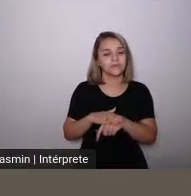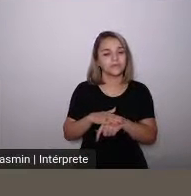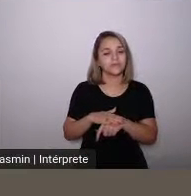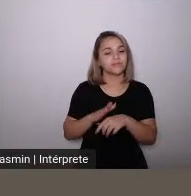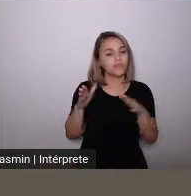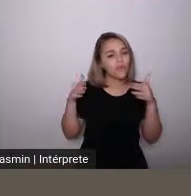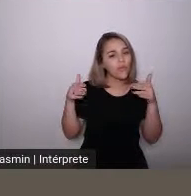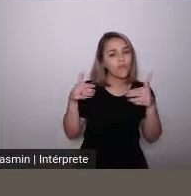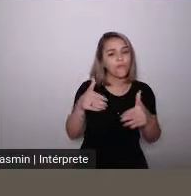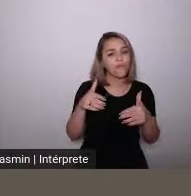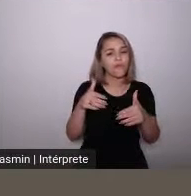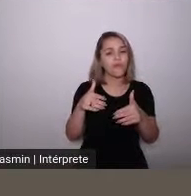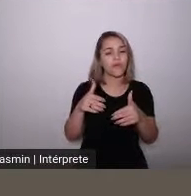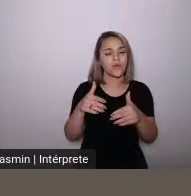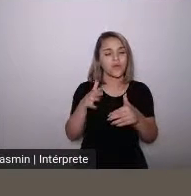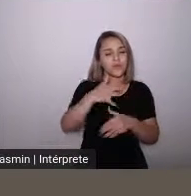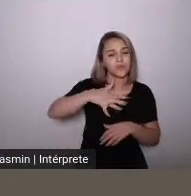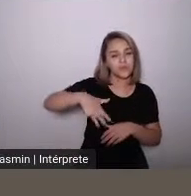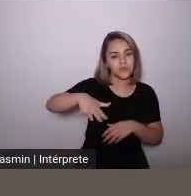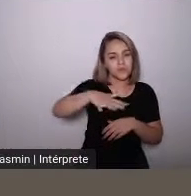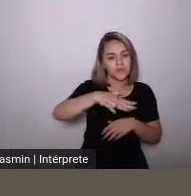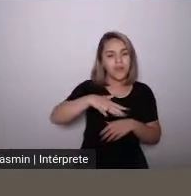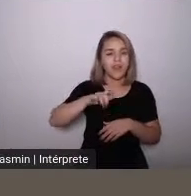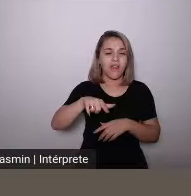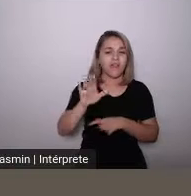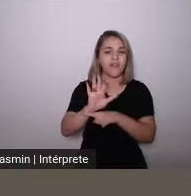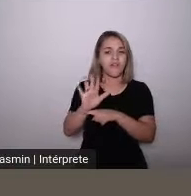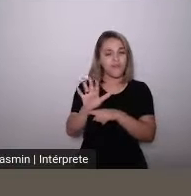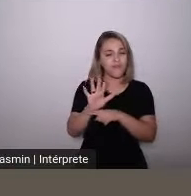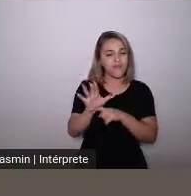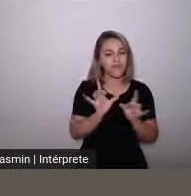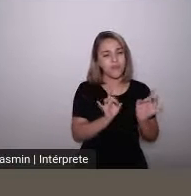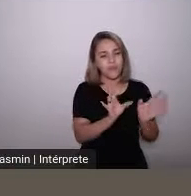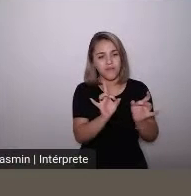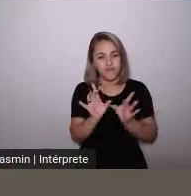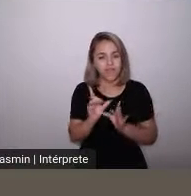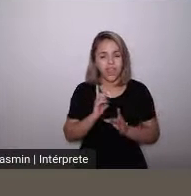voltada, não é, para o mercado, é um filme comercial, tem toda uma discussão